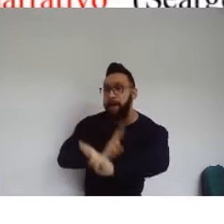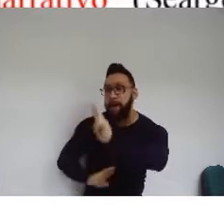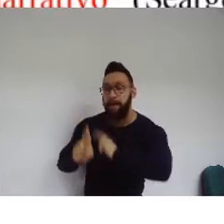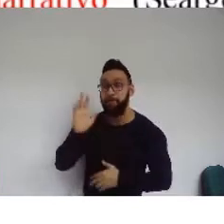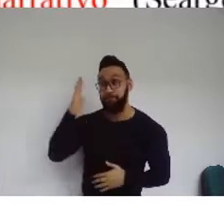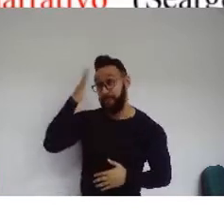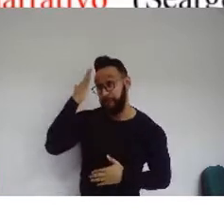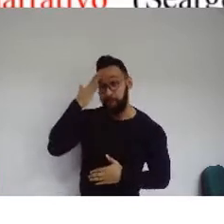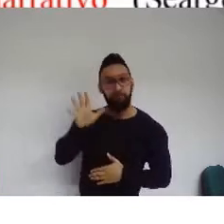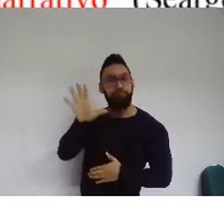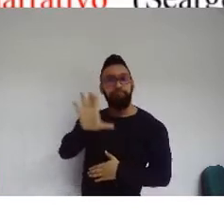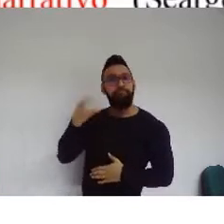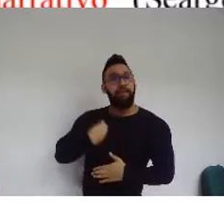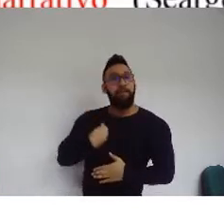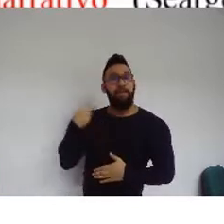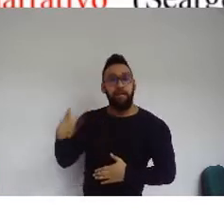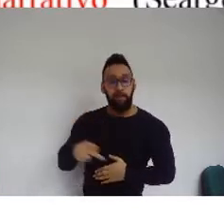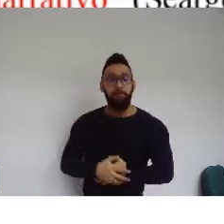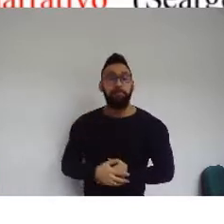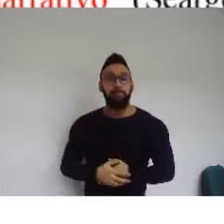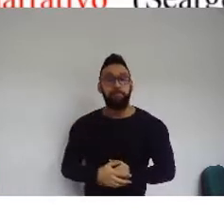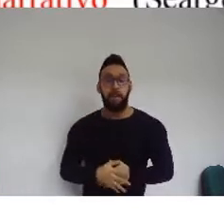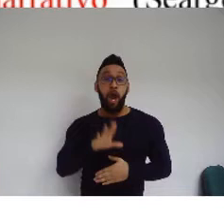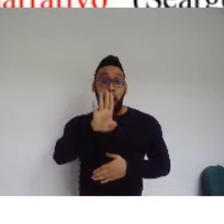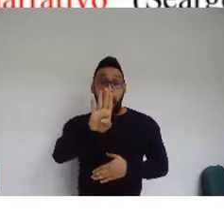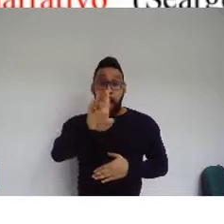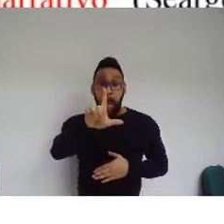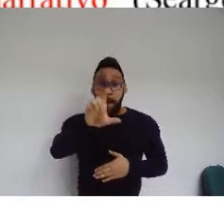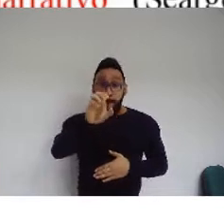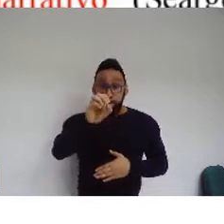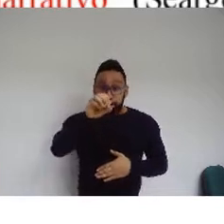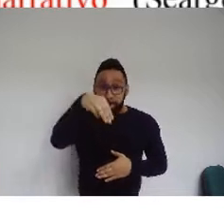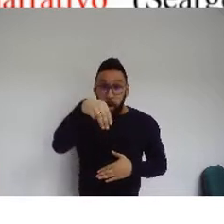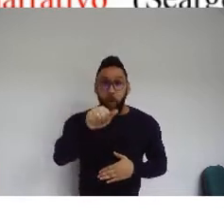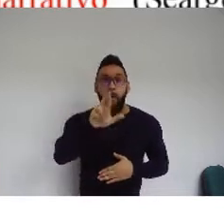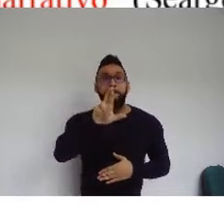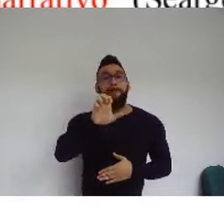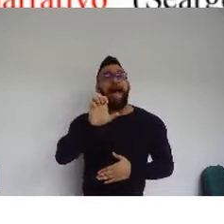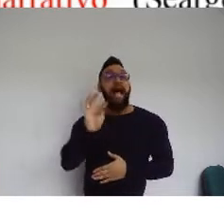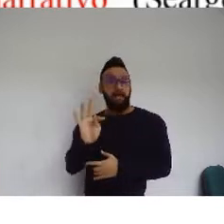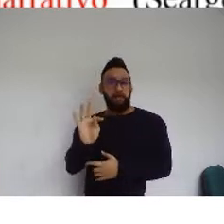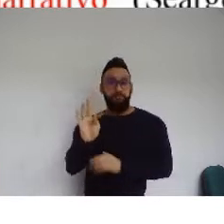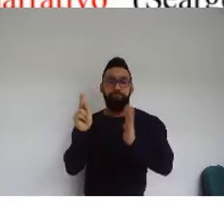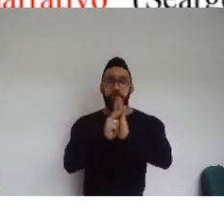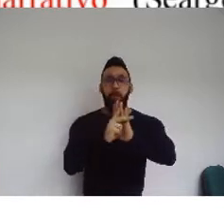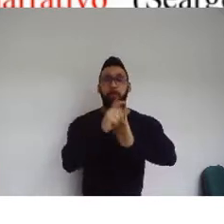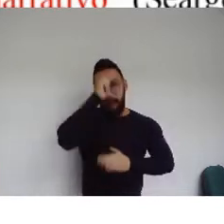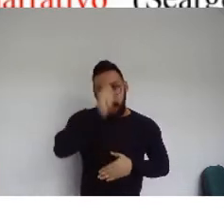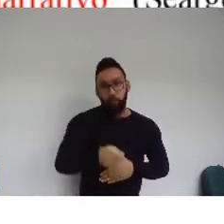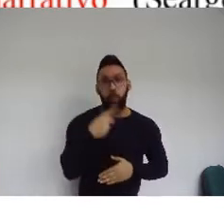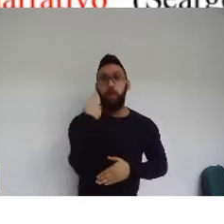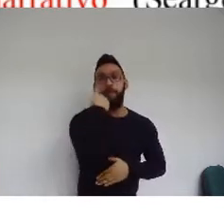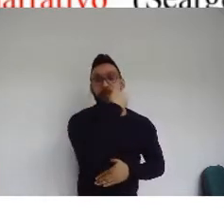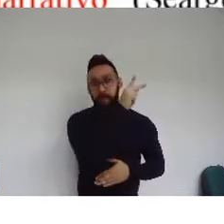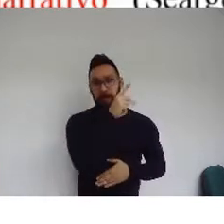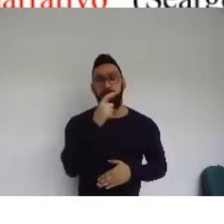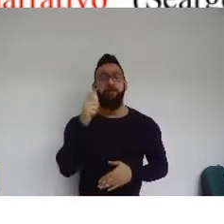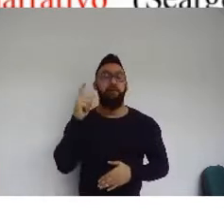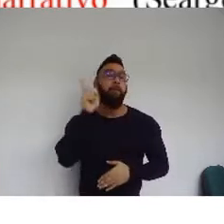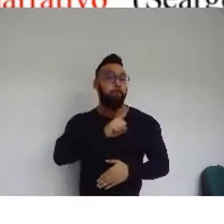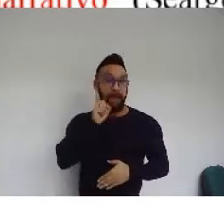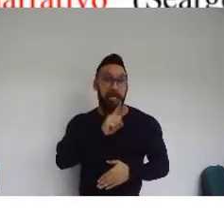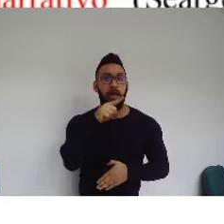os discursos que intextualizamos na compreensão das paisagens semióticas como analistas, assim